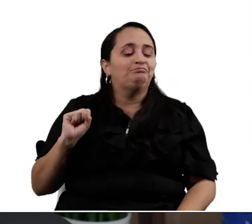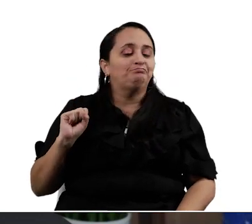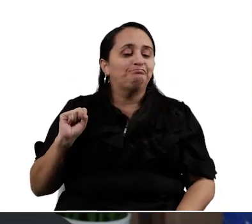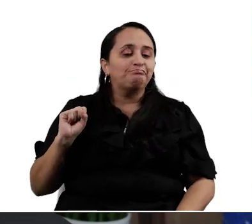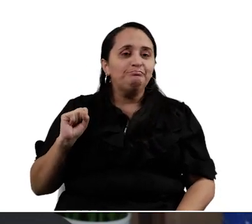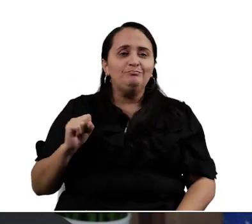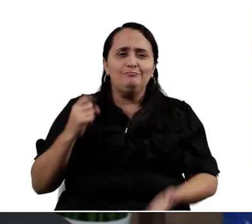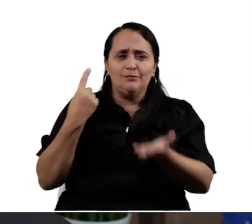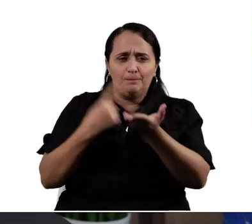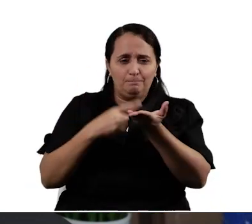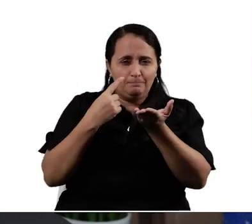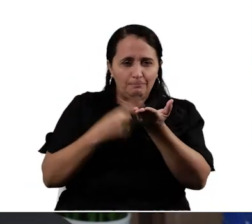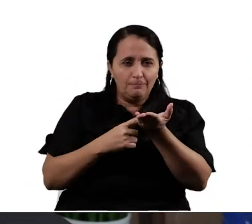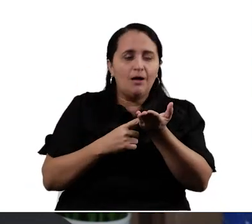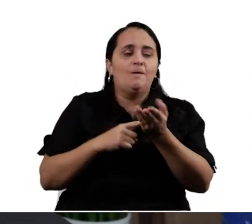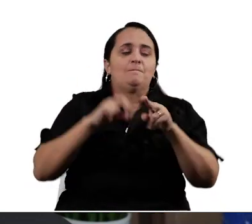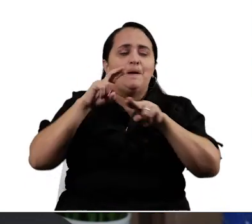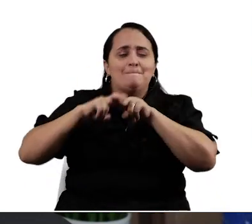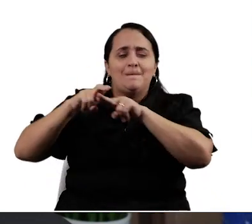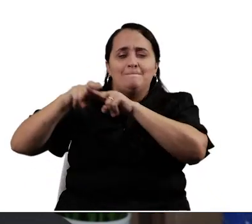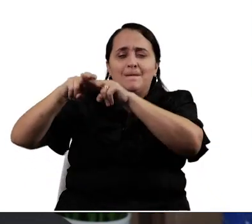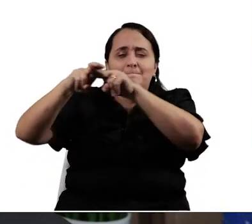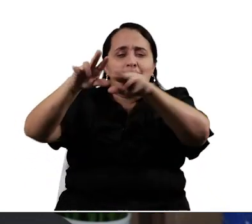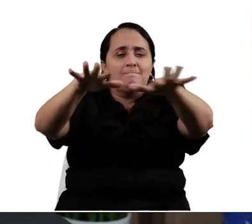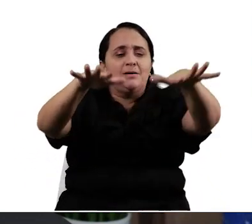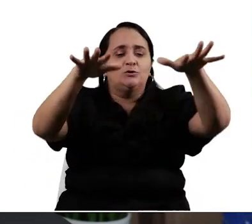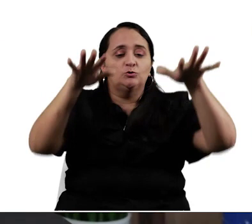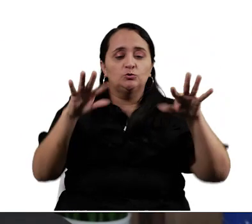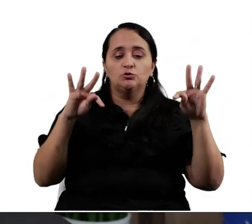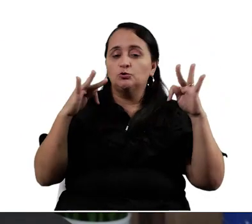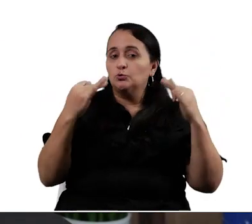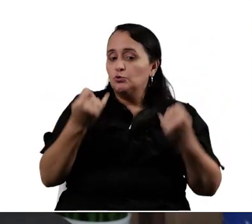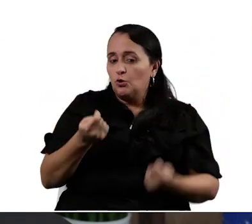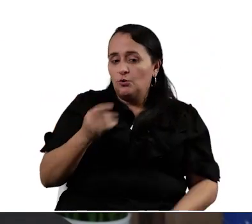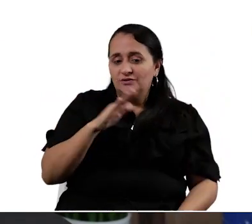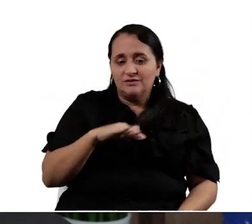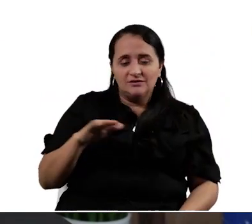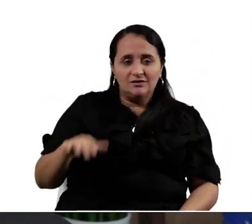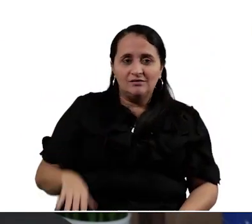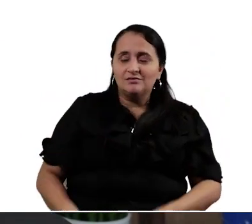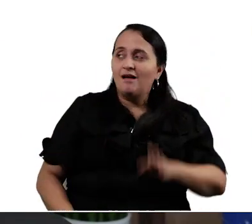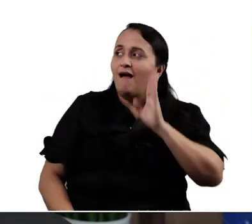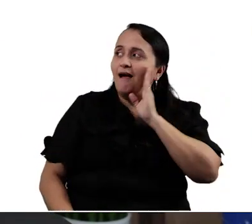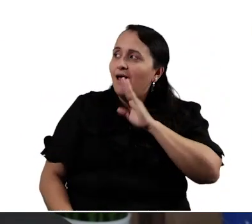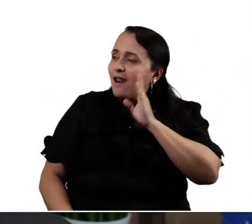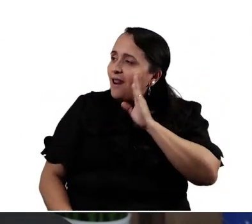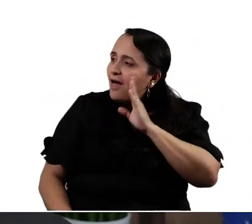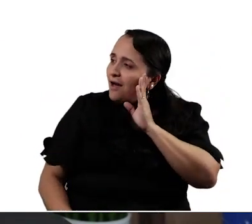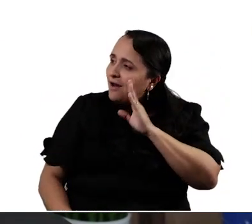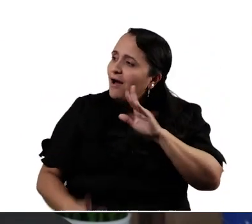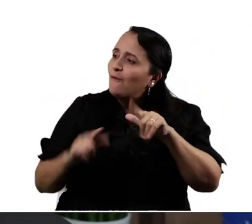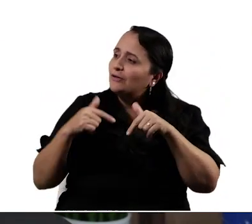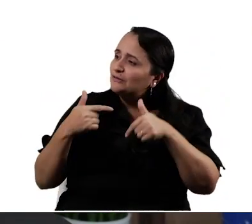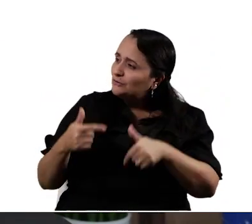as crianças lá no pátio da escola. Ela conversou com todos sobre a diferença. Oh, que legal essa atitude